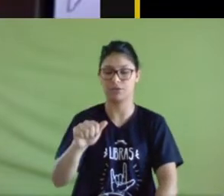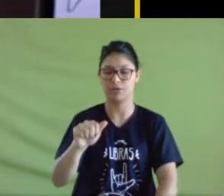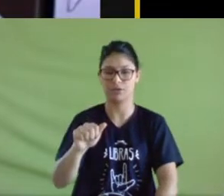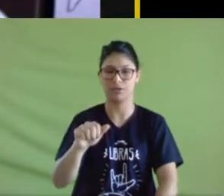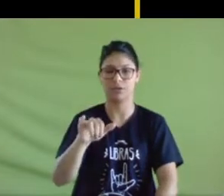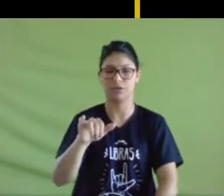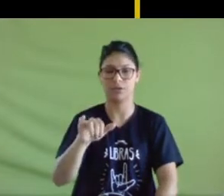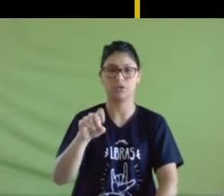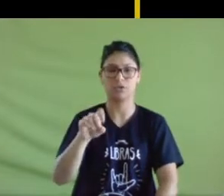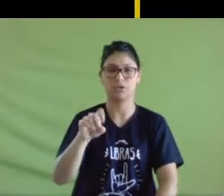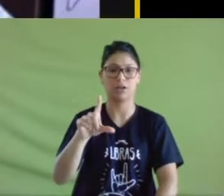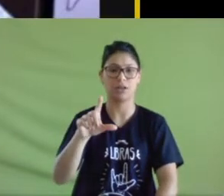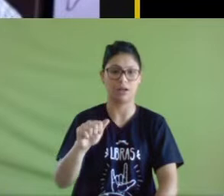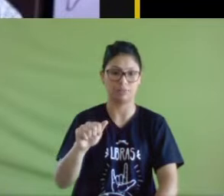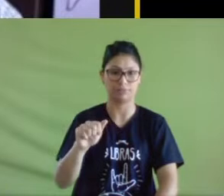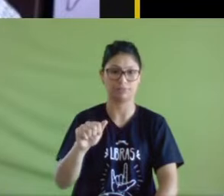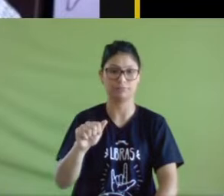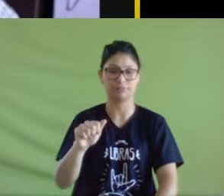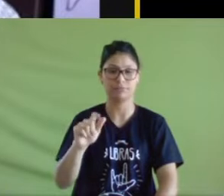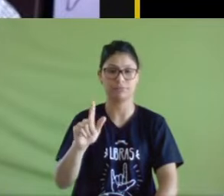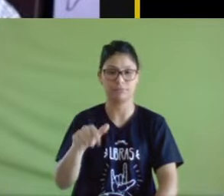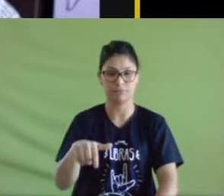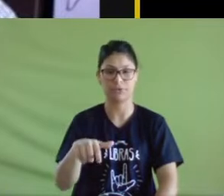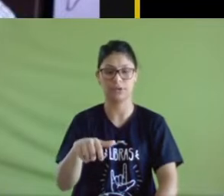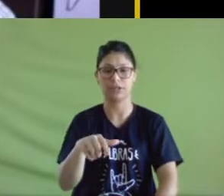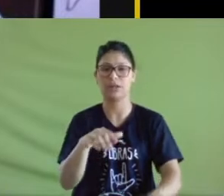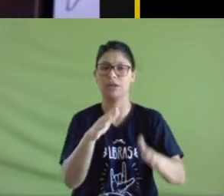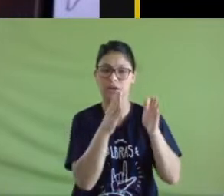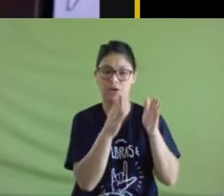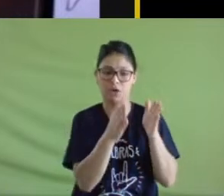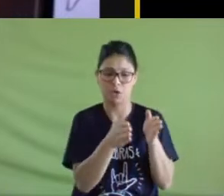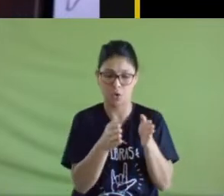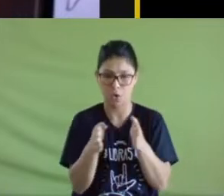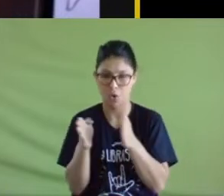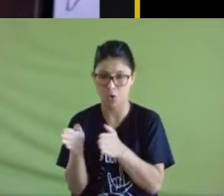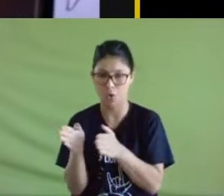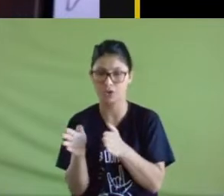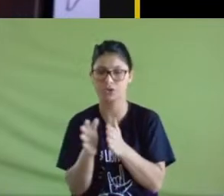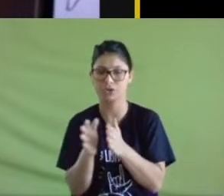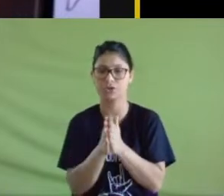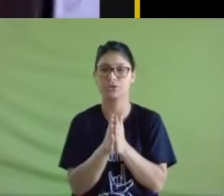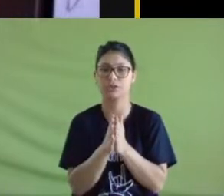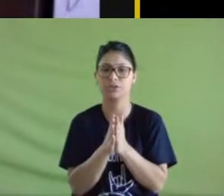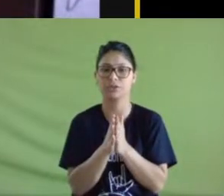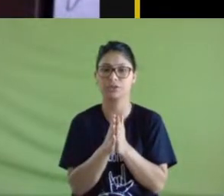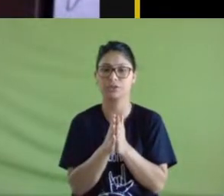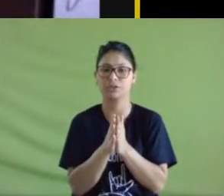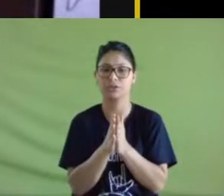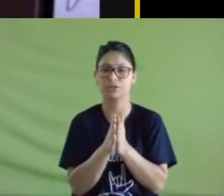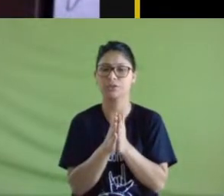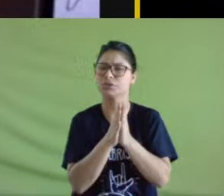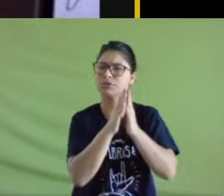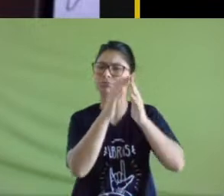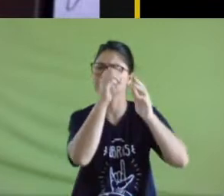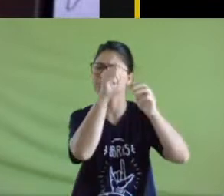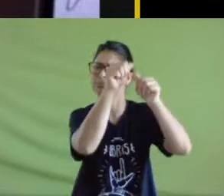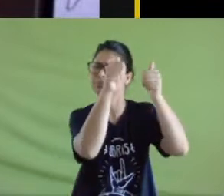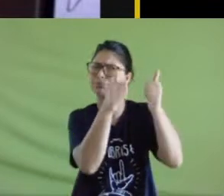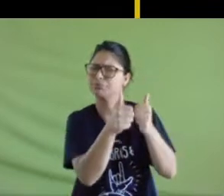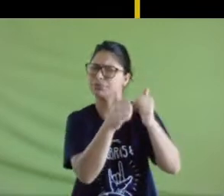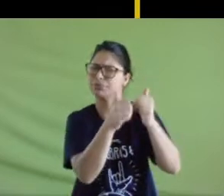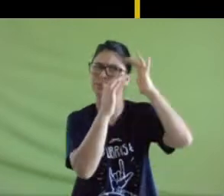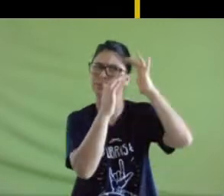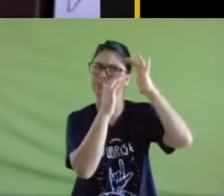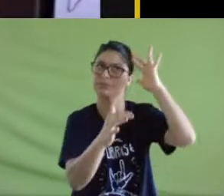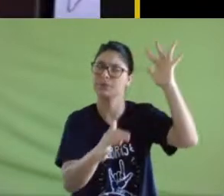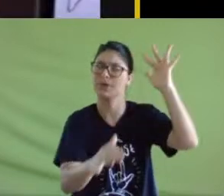ídolos, e que são postas numa ordem determinada de um edifício imaginário. E